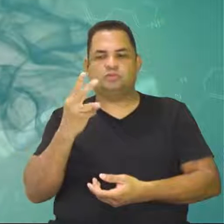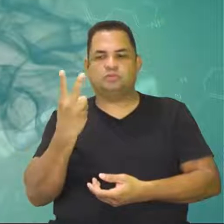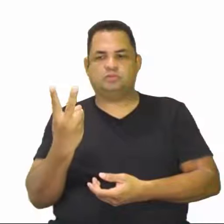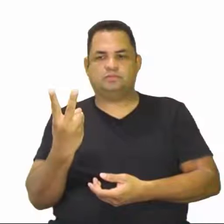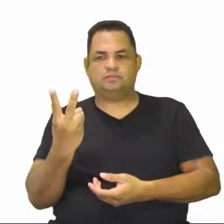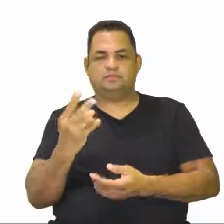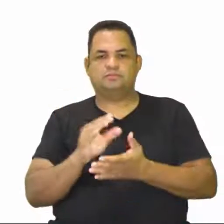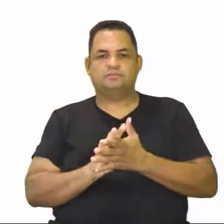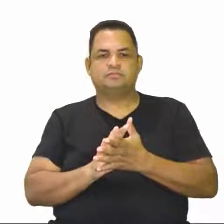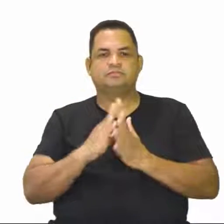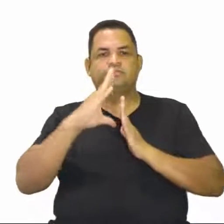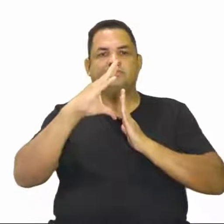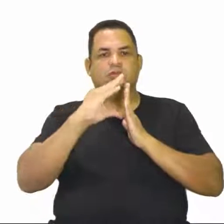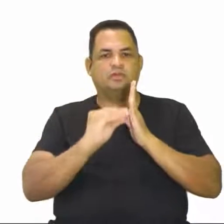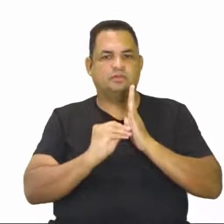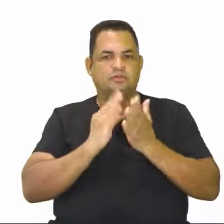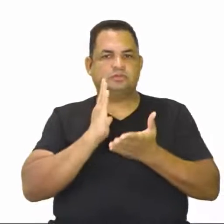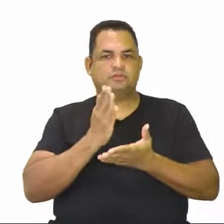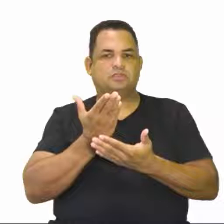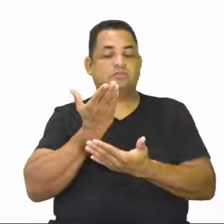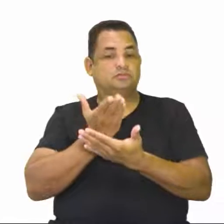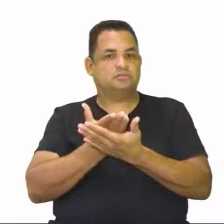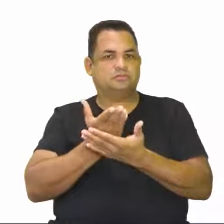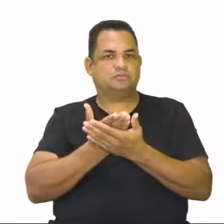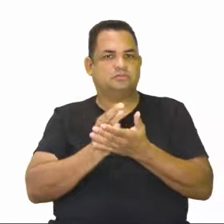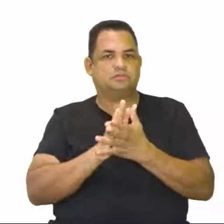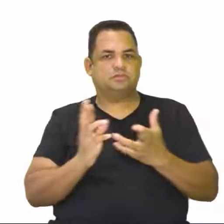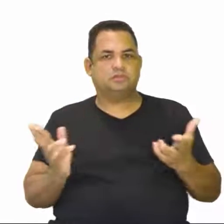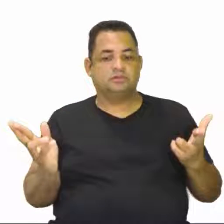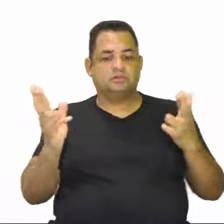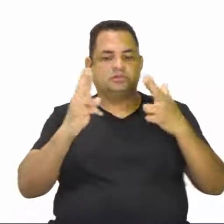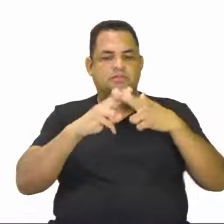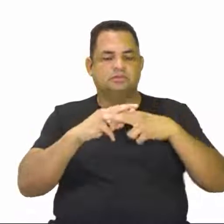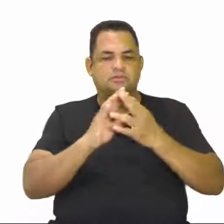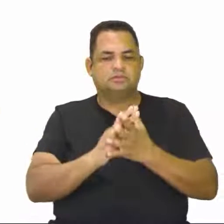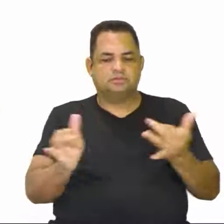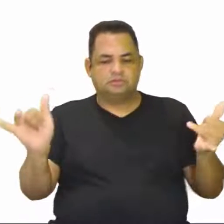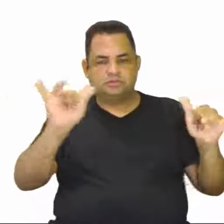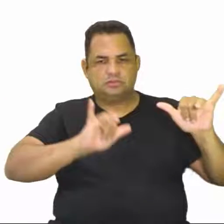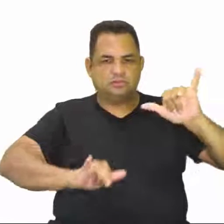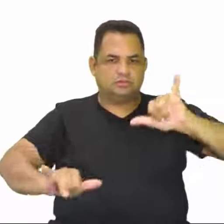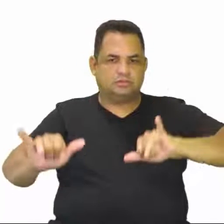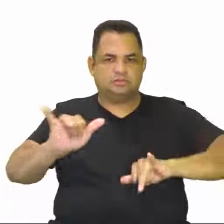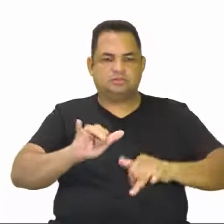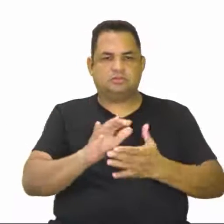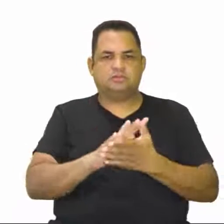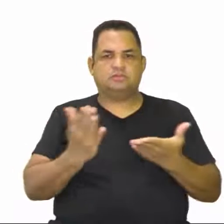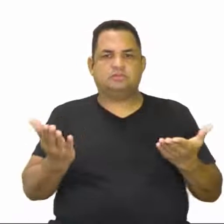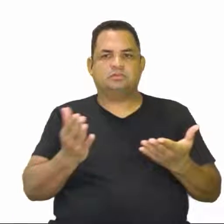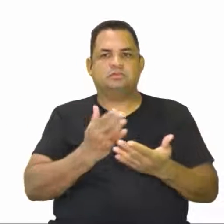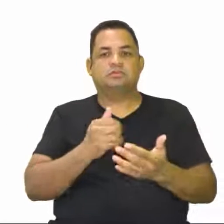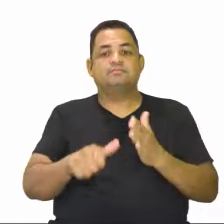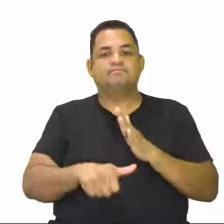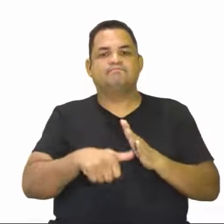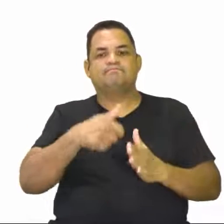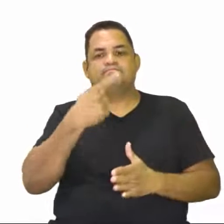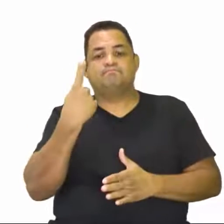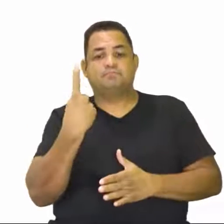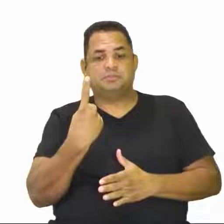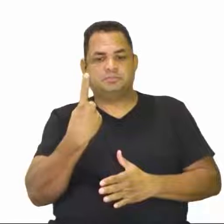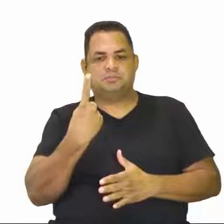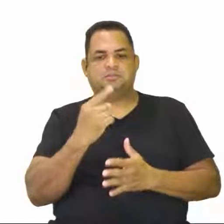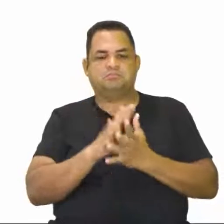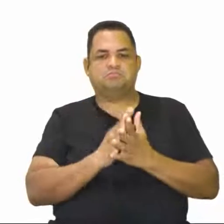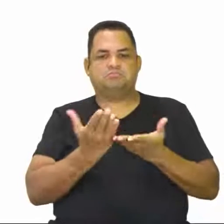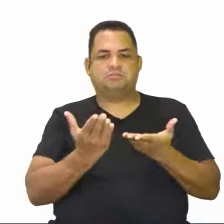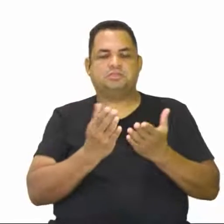8.2 e o conteúdo, como vocês já viram, é sobre reações químicas. E nós estamos na primeira parte desse